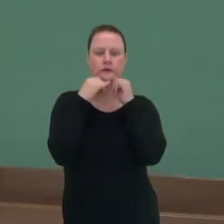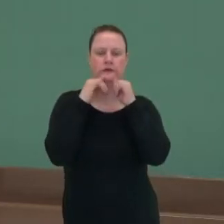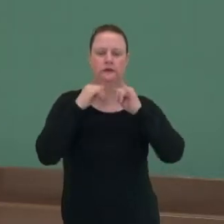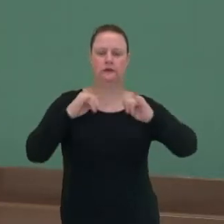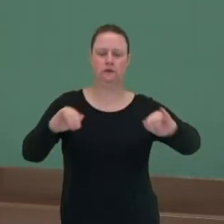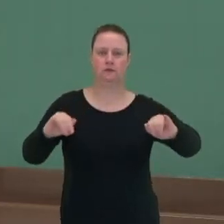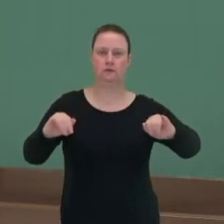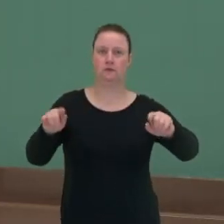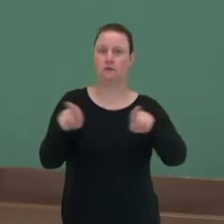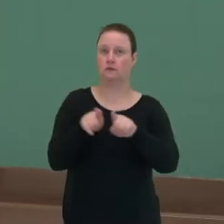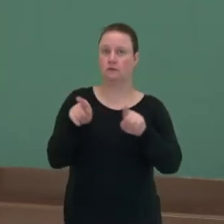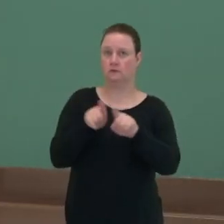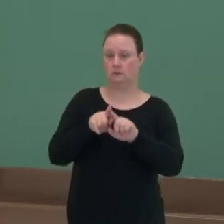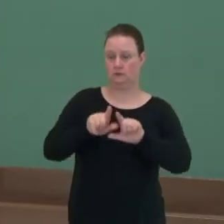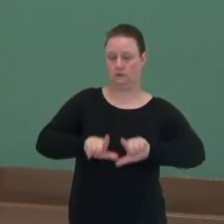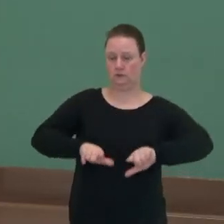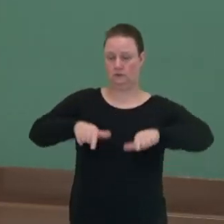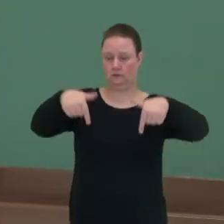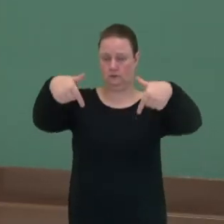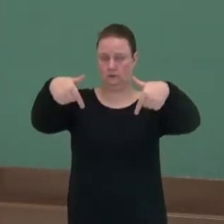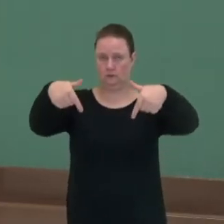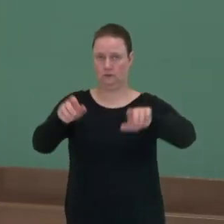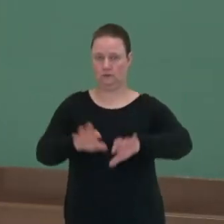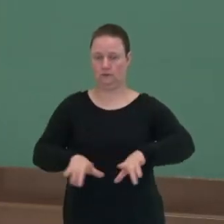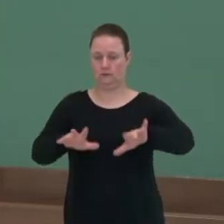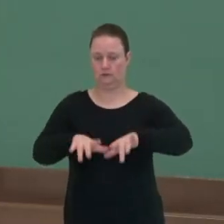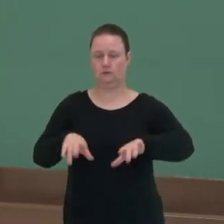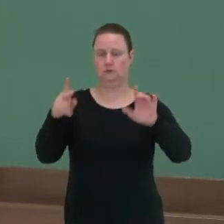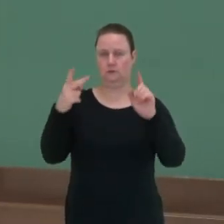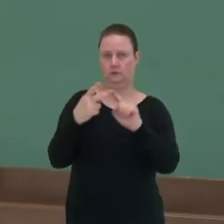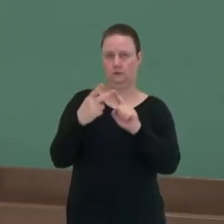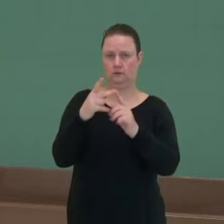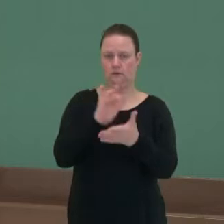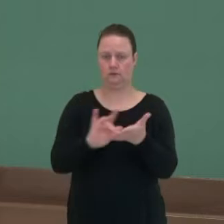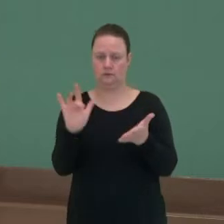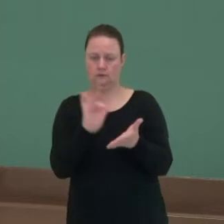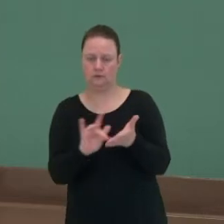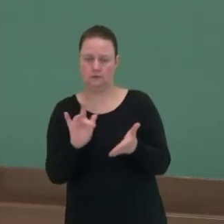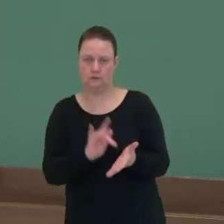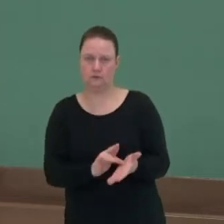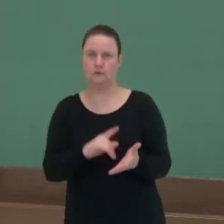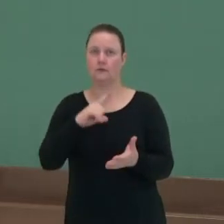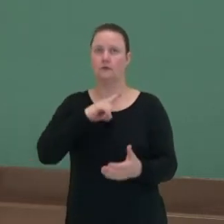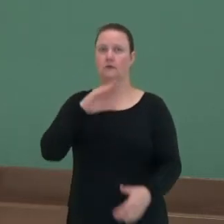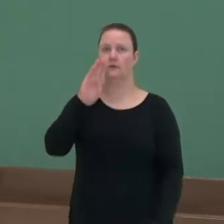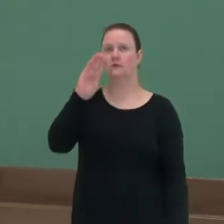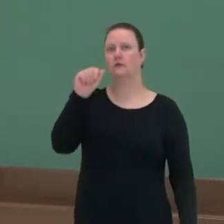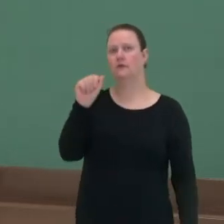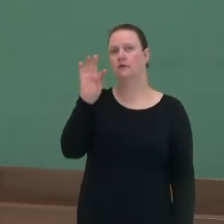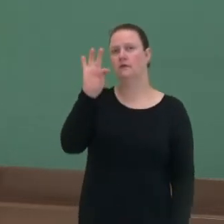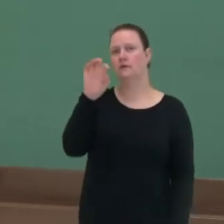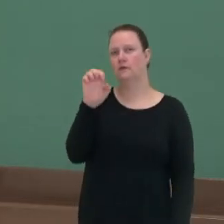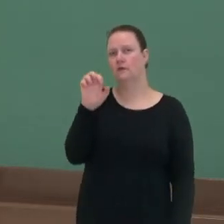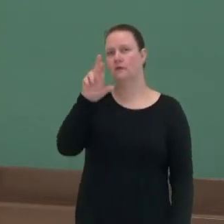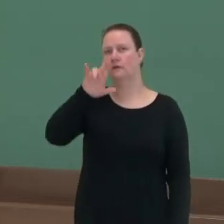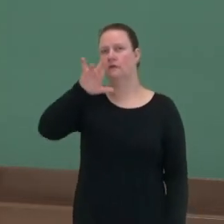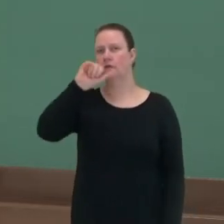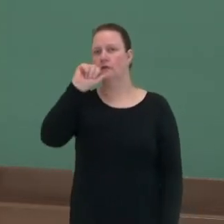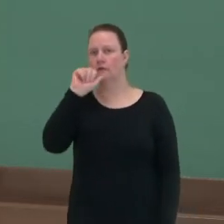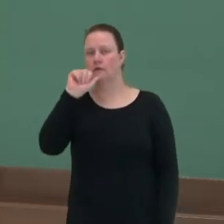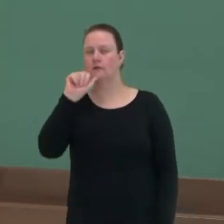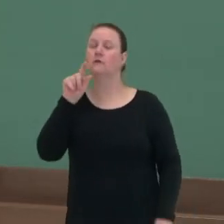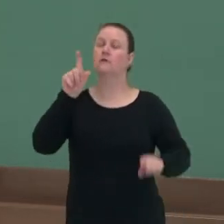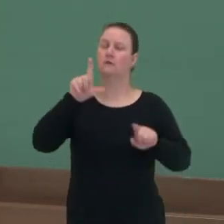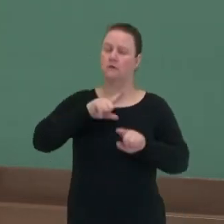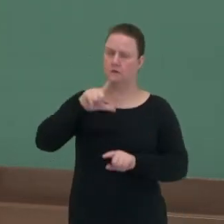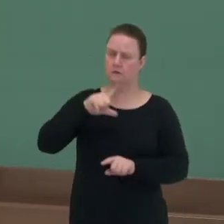mesma coisa para o tablet. Ele também tem uma bateria. Então, alguns computadores, por exemplo, aqueles de mesa,